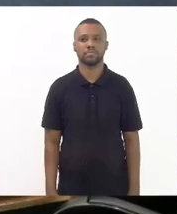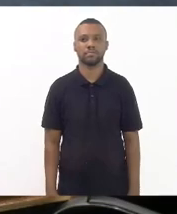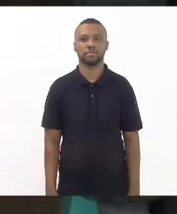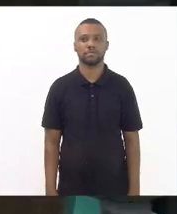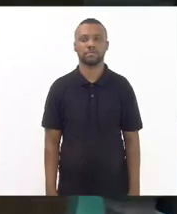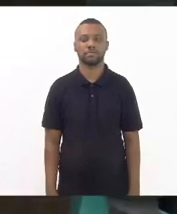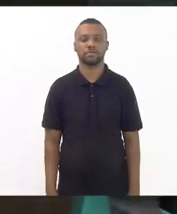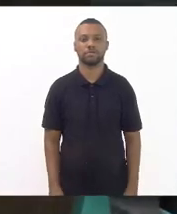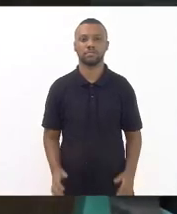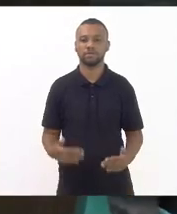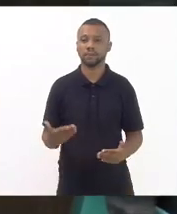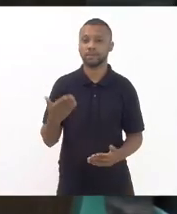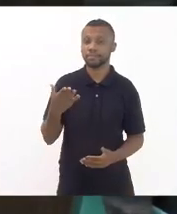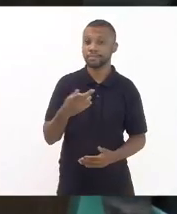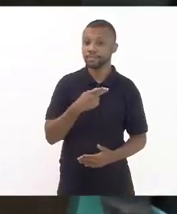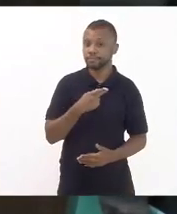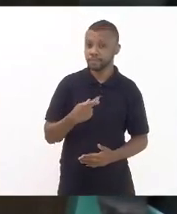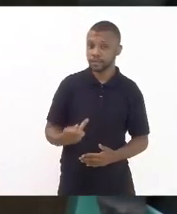Senhor presidente,